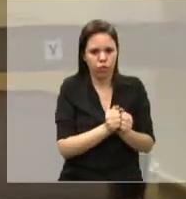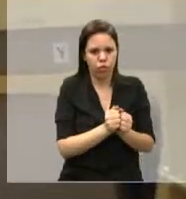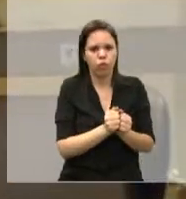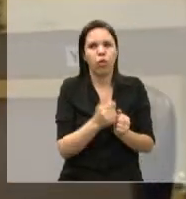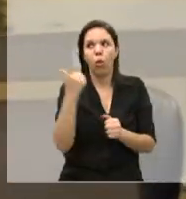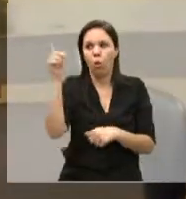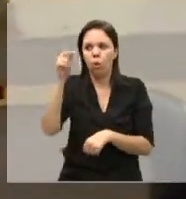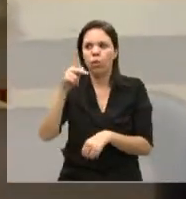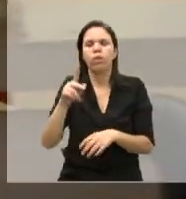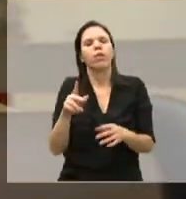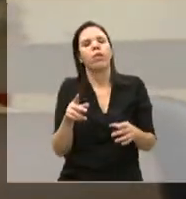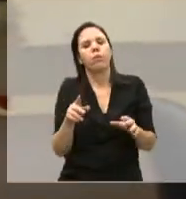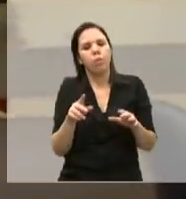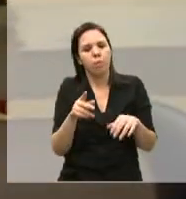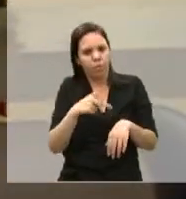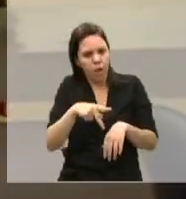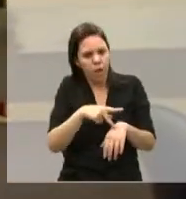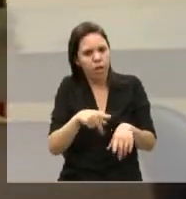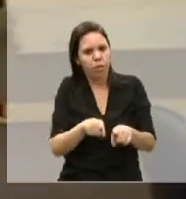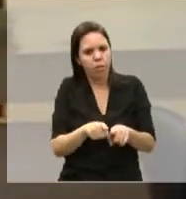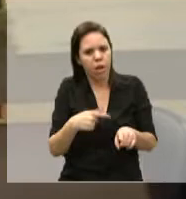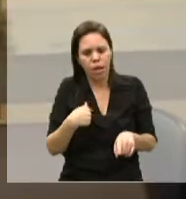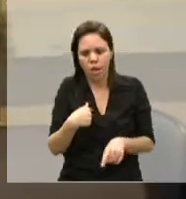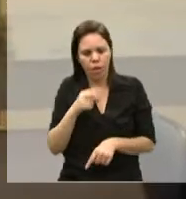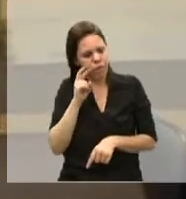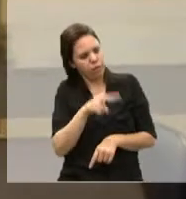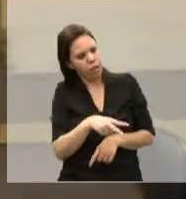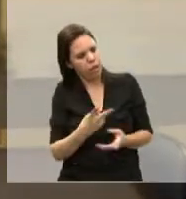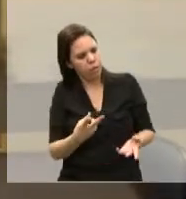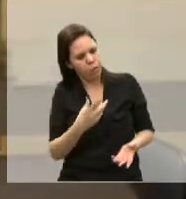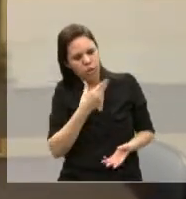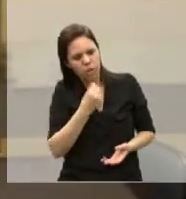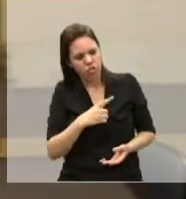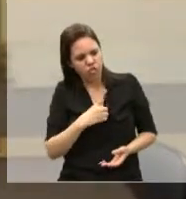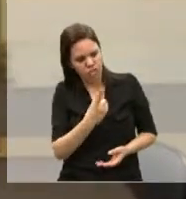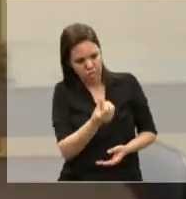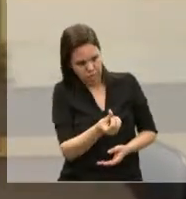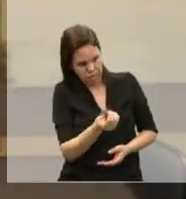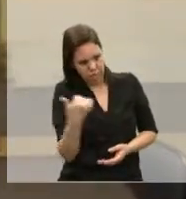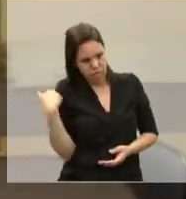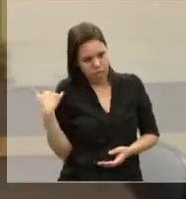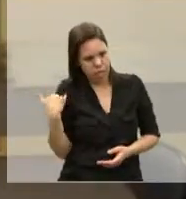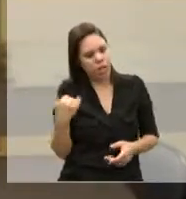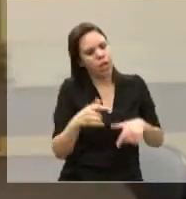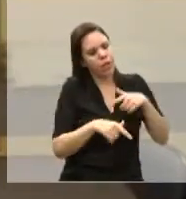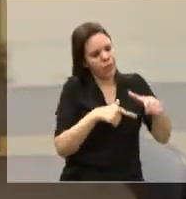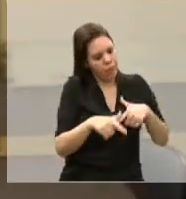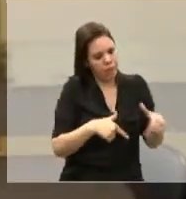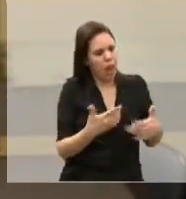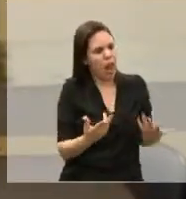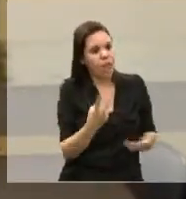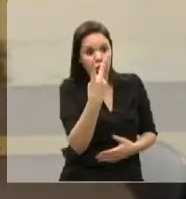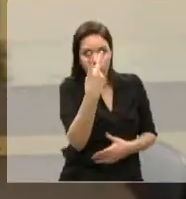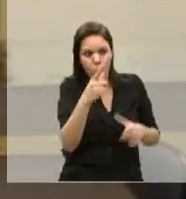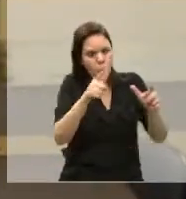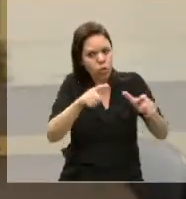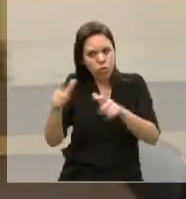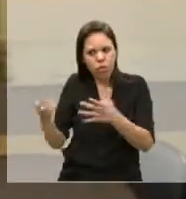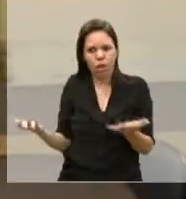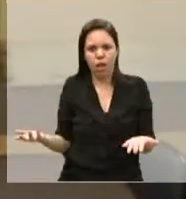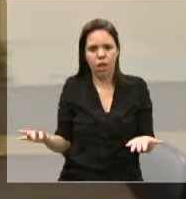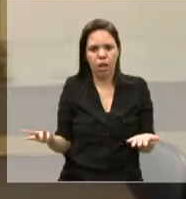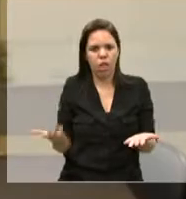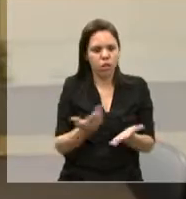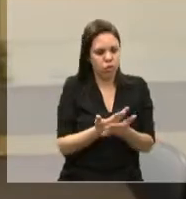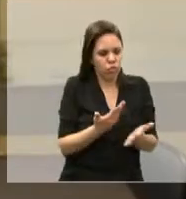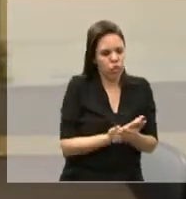do país, o garoto que tinha 16 anos, ele já tinha dois empregos. Ele trabalhava, ele estudava durante o dia, ele já tinha dois empregos. Ele